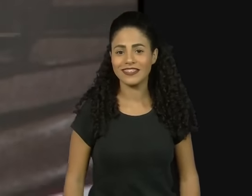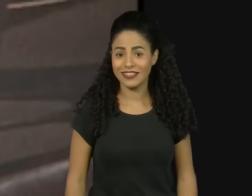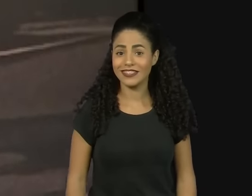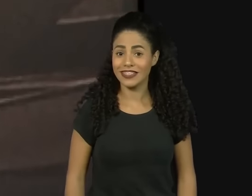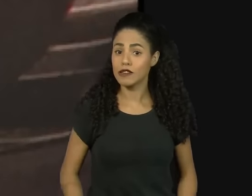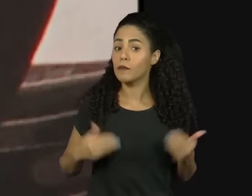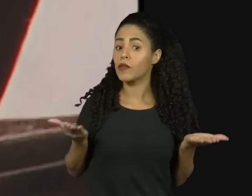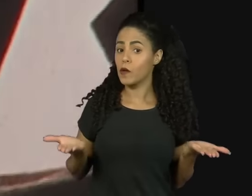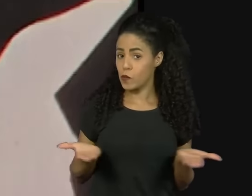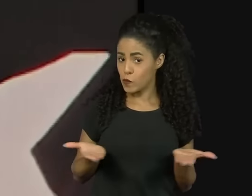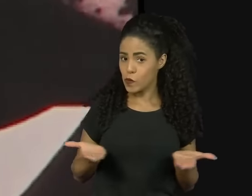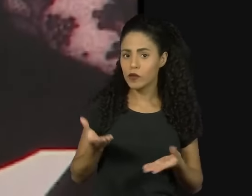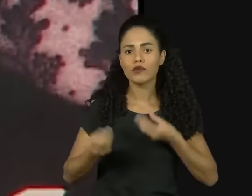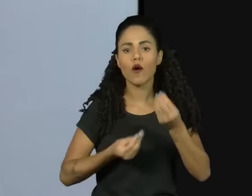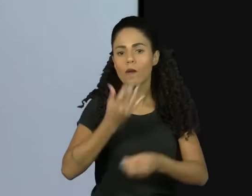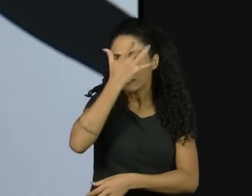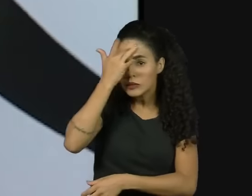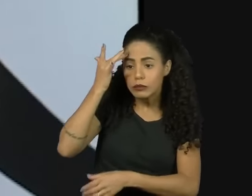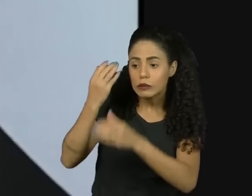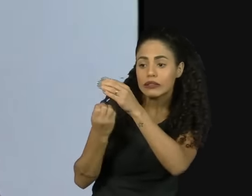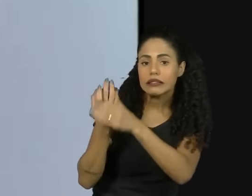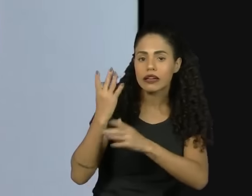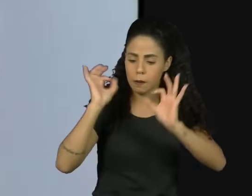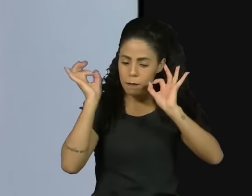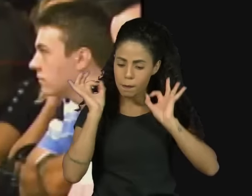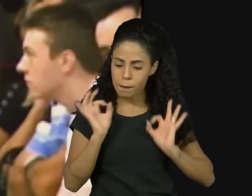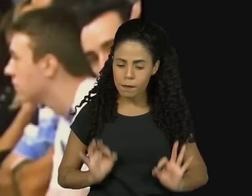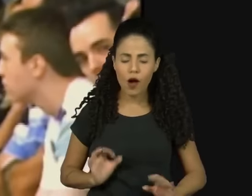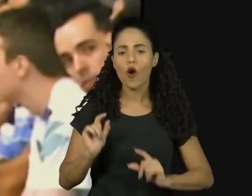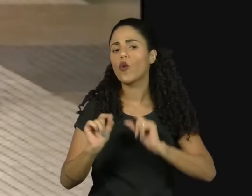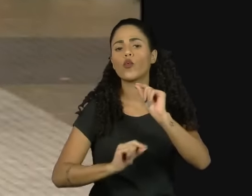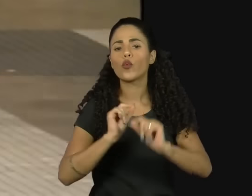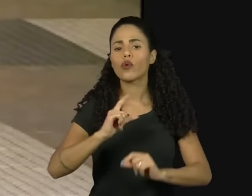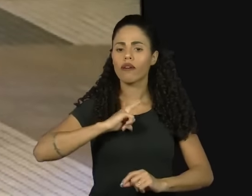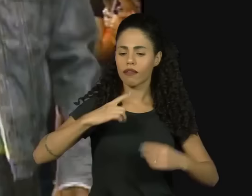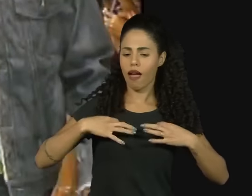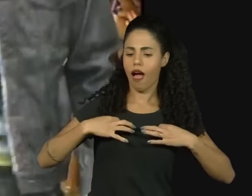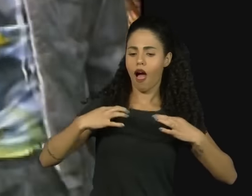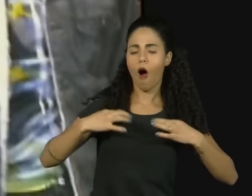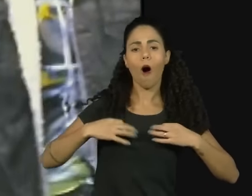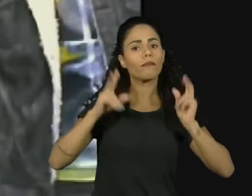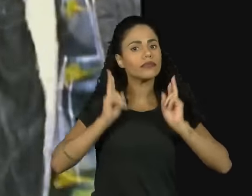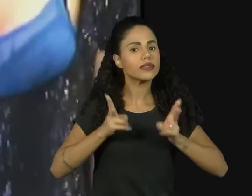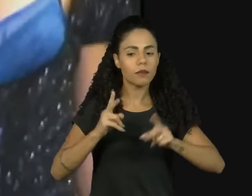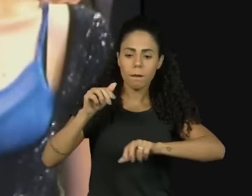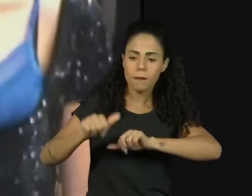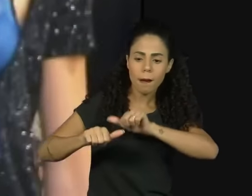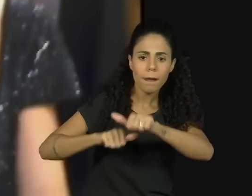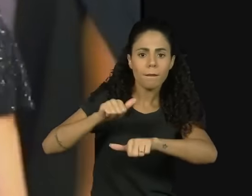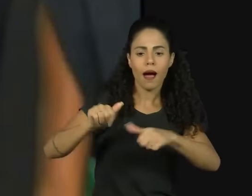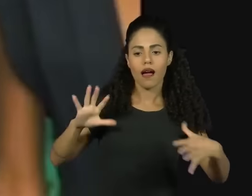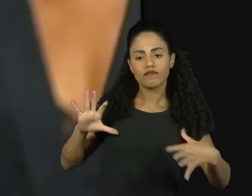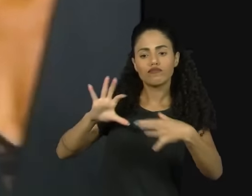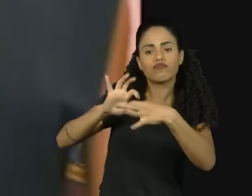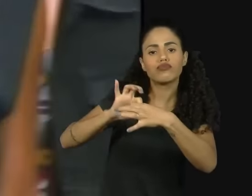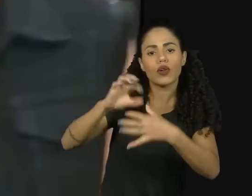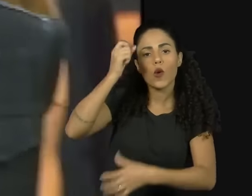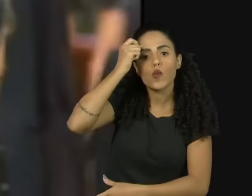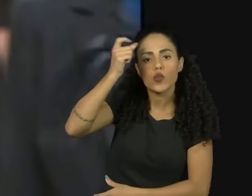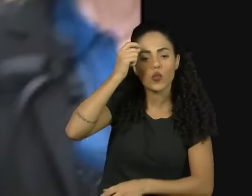Nos dias atuais, os criadores de moda levam em conta que a roupa está cada vez mais ligada aos